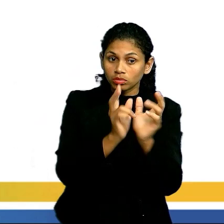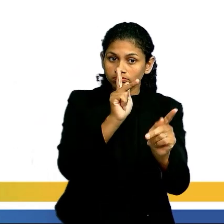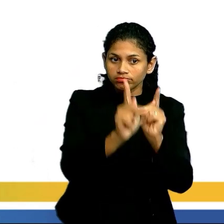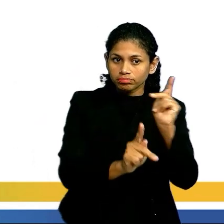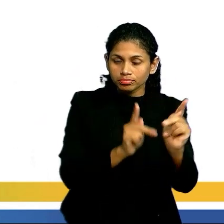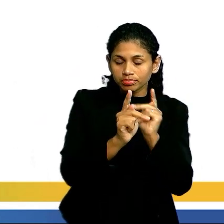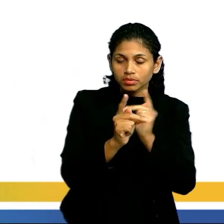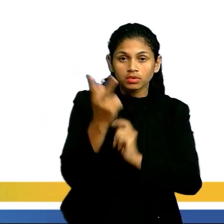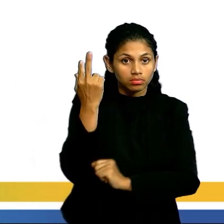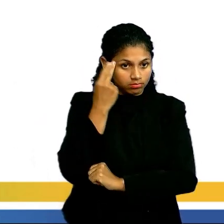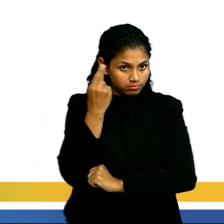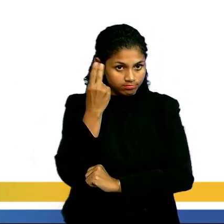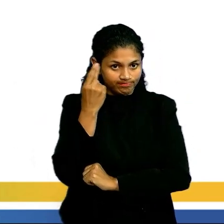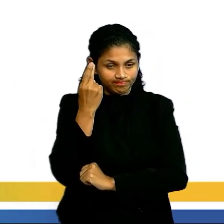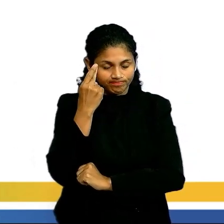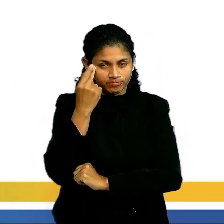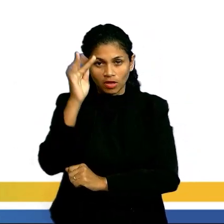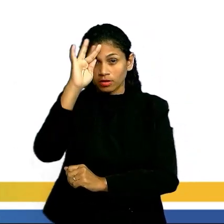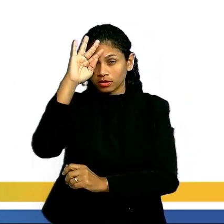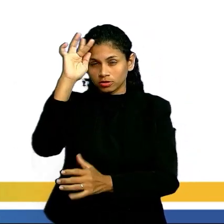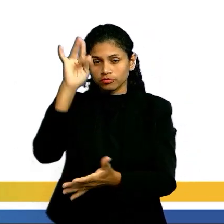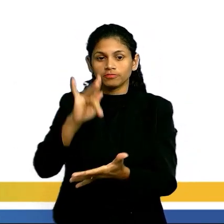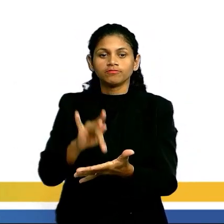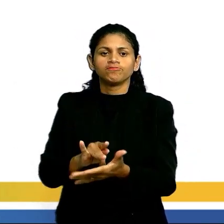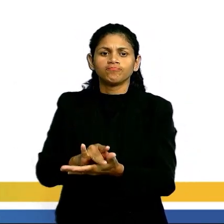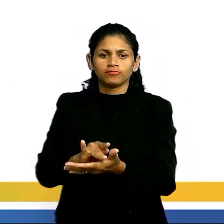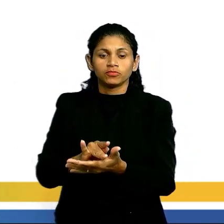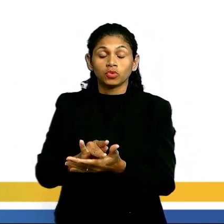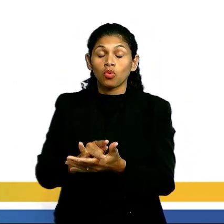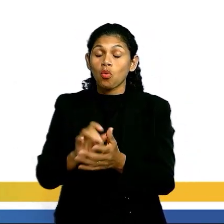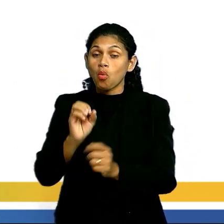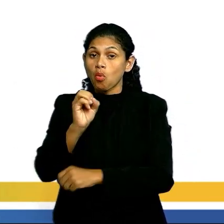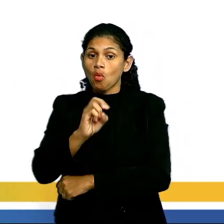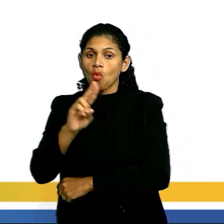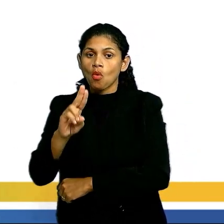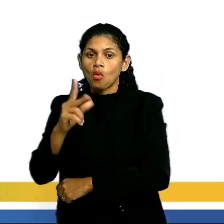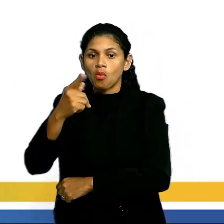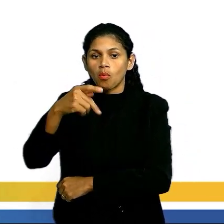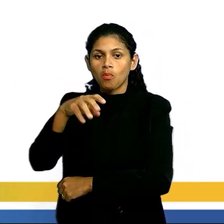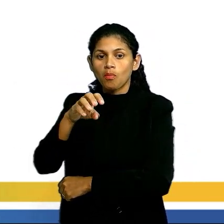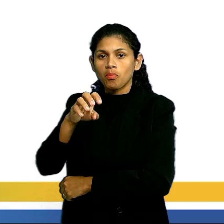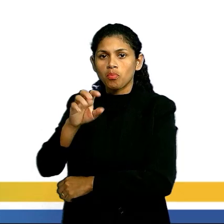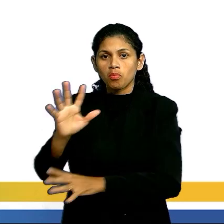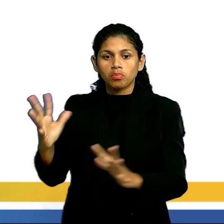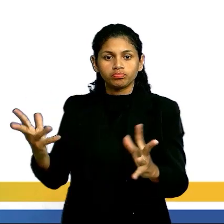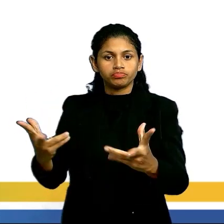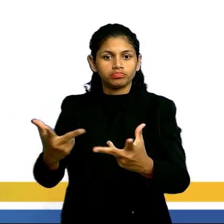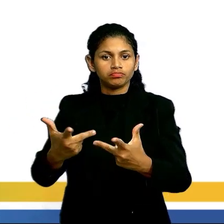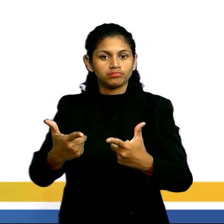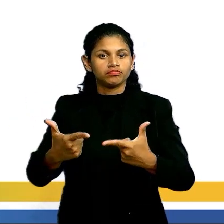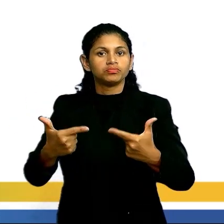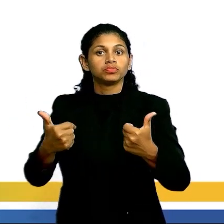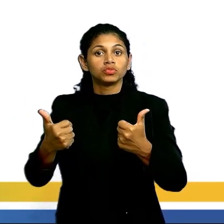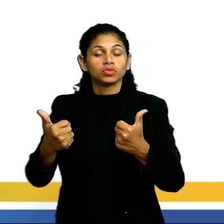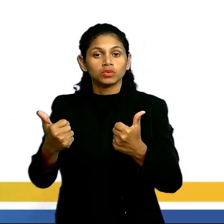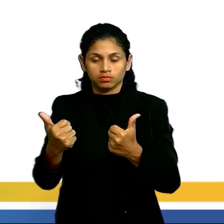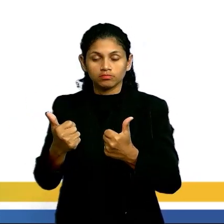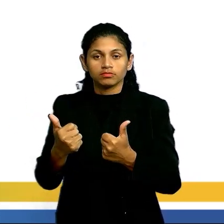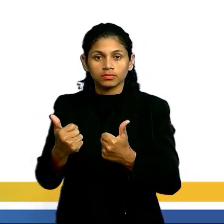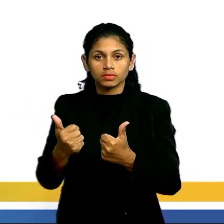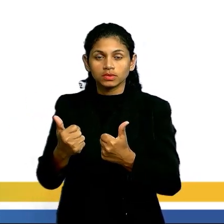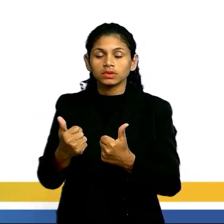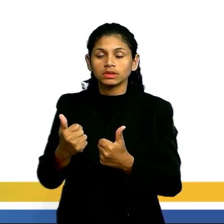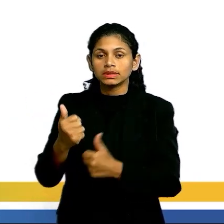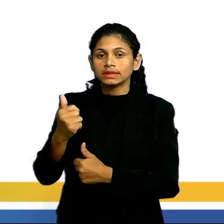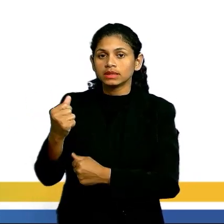populações naturais, realmente ou potencialmente intercruzantes, produzindo descendentes